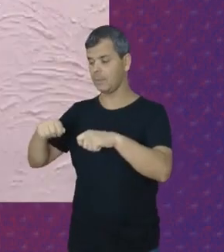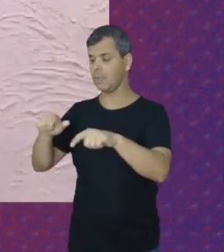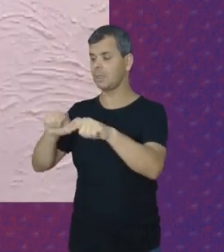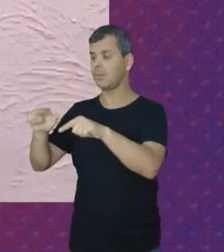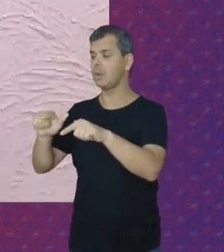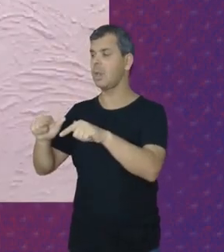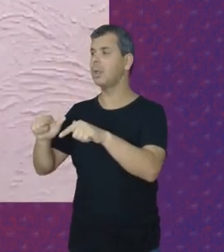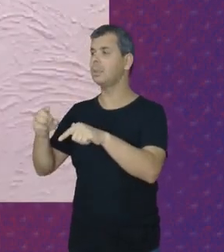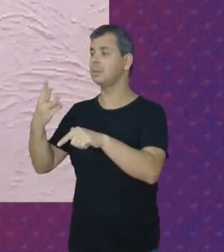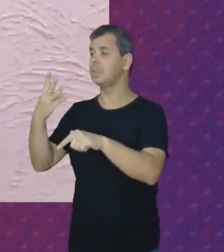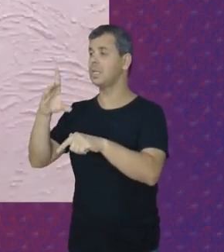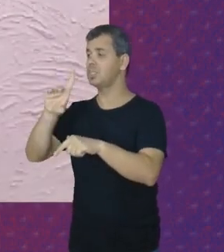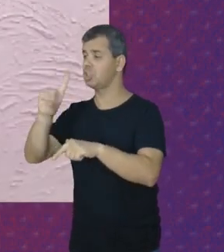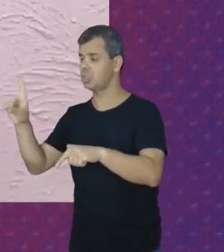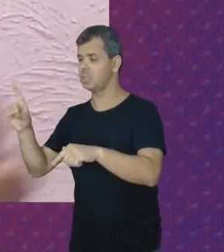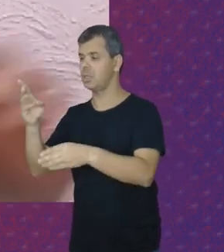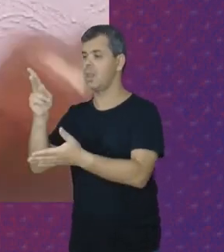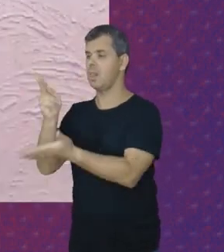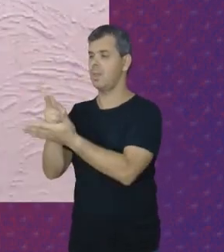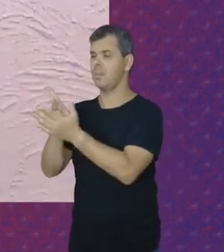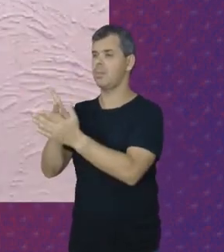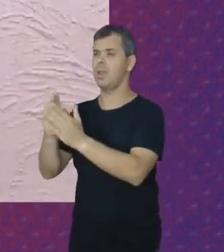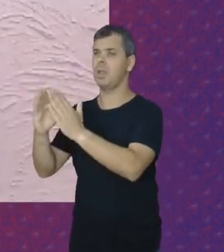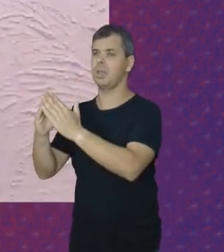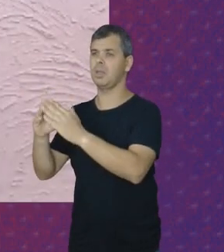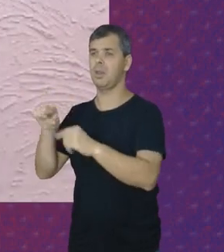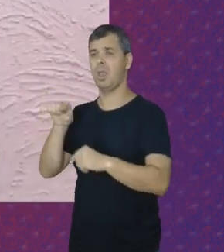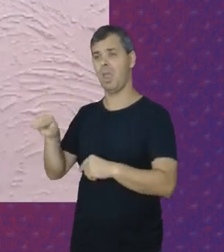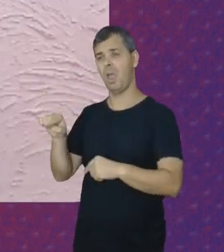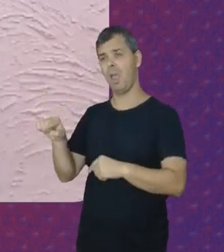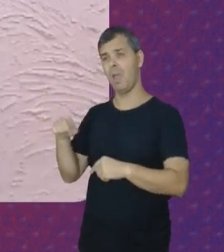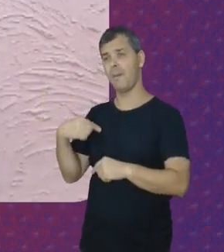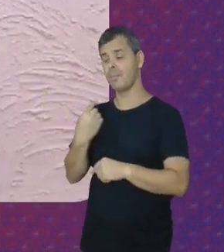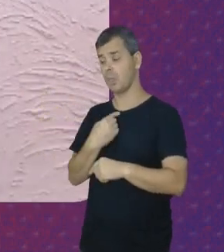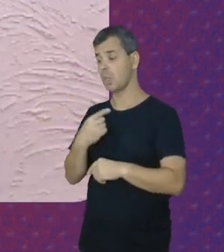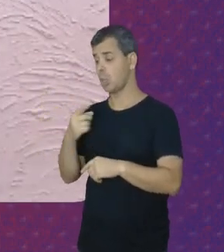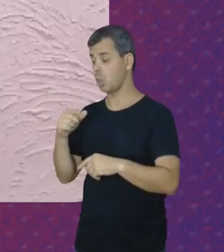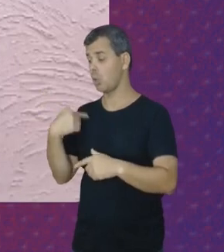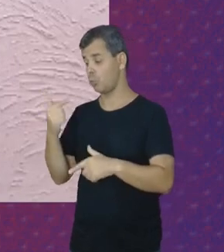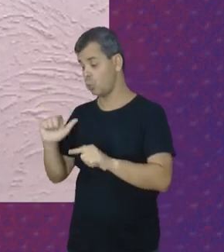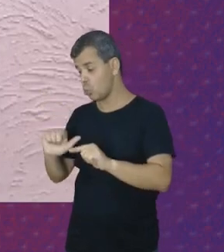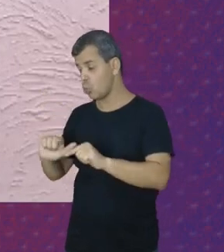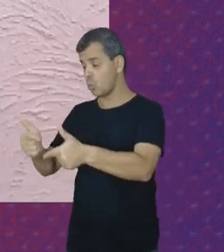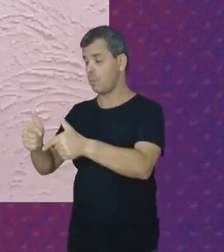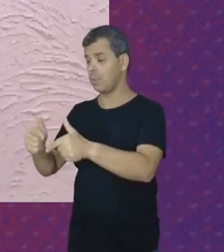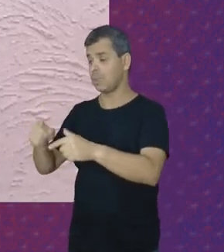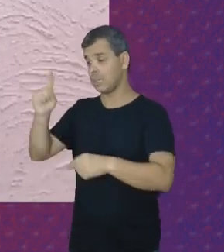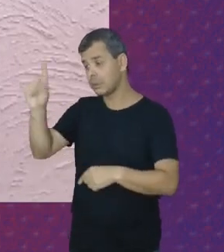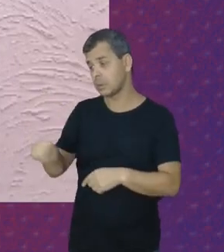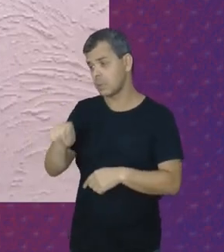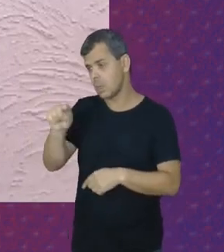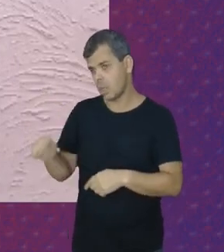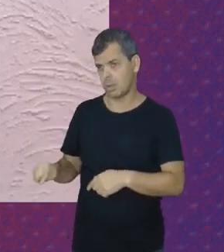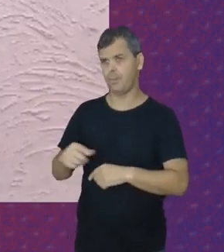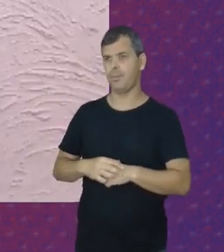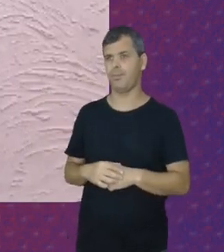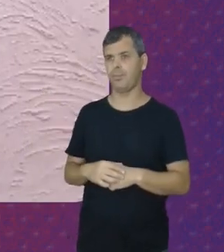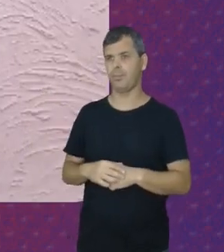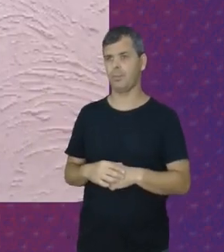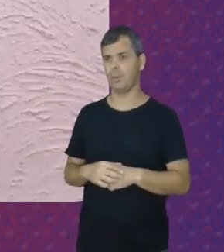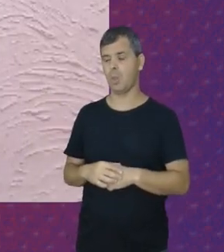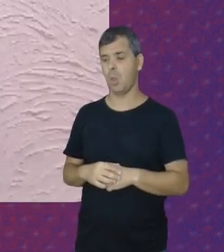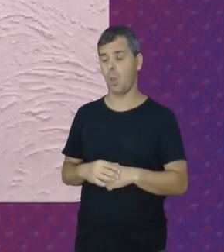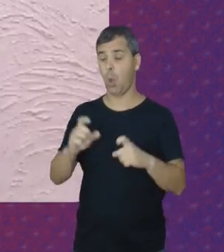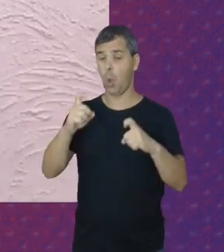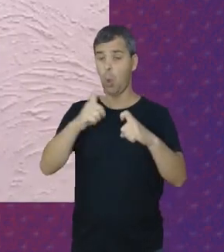na mesma casa por semana. Essa parte a gente está correndo atrás para ser revogada. Por quê? Um